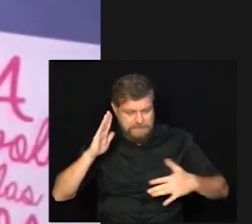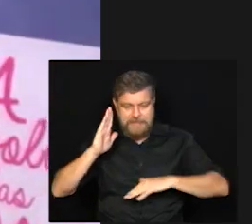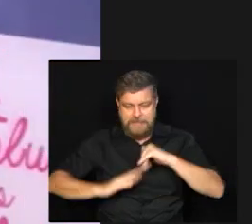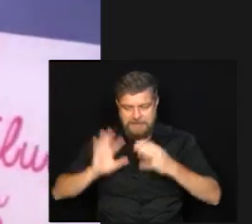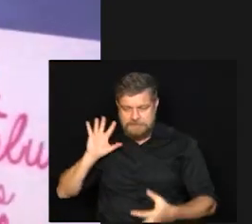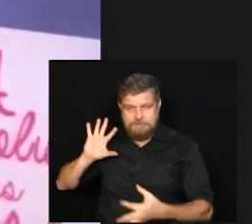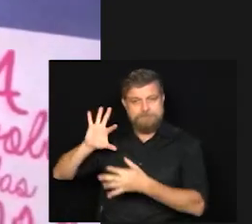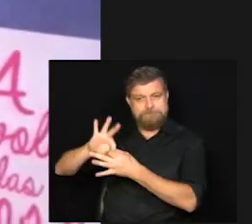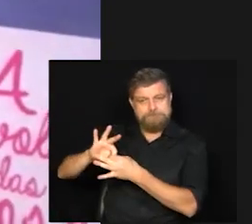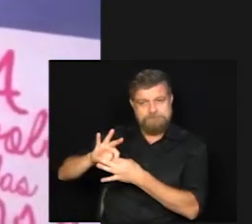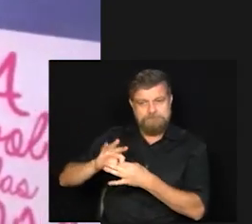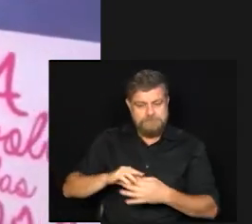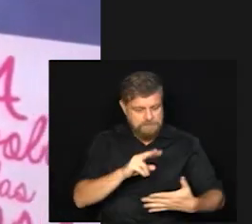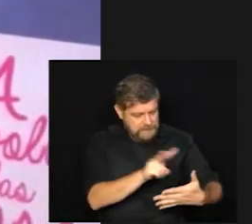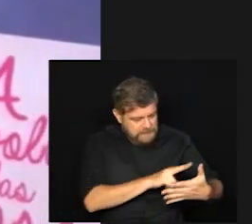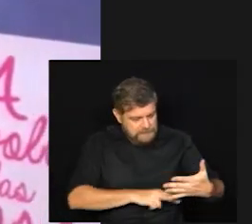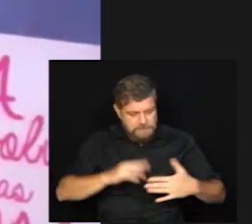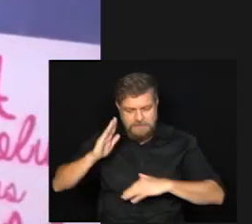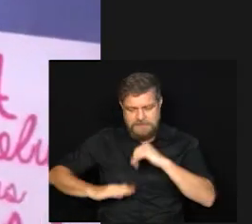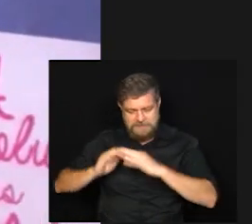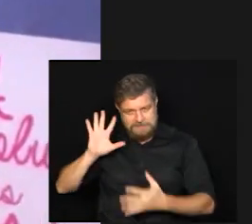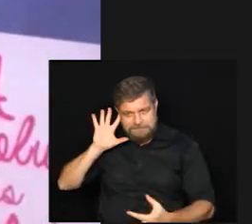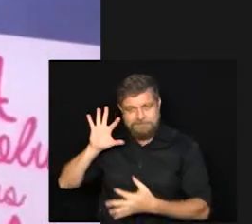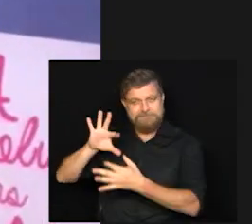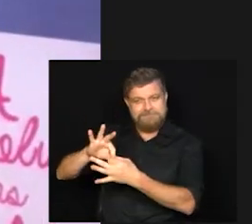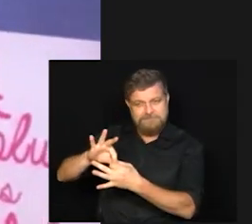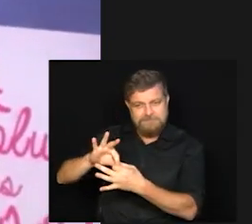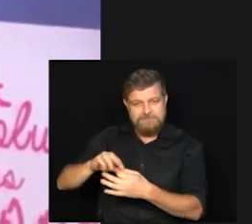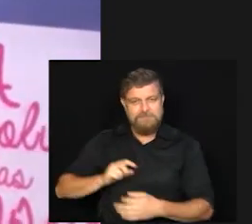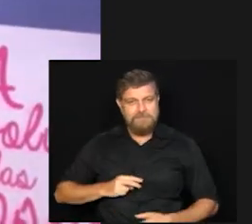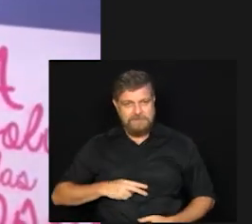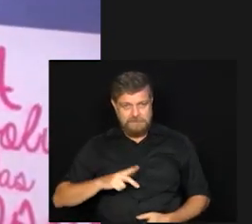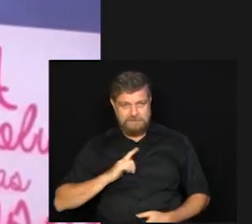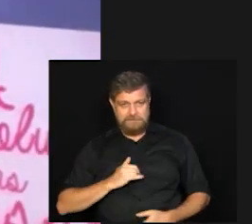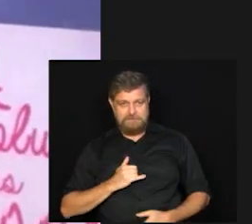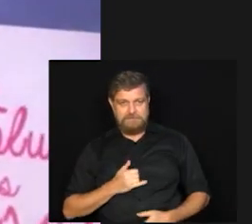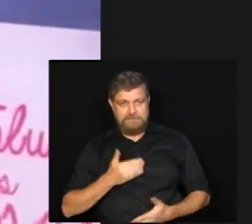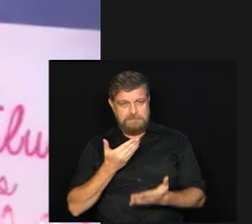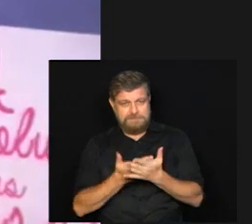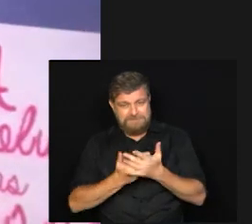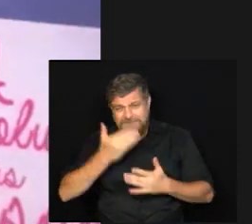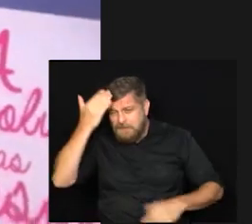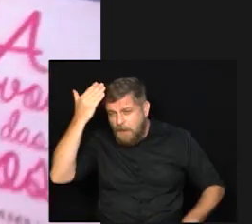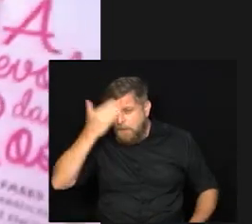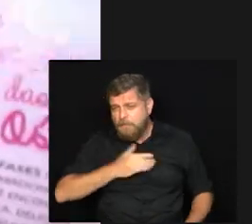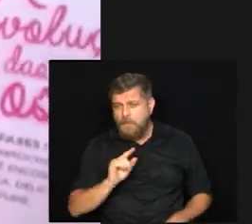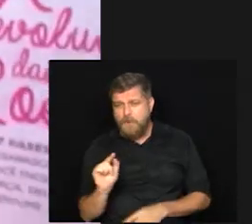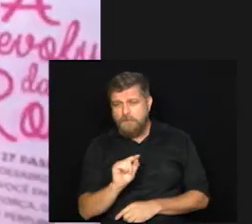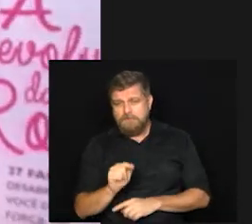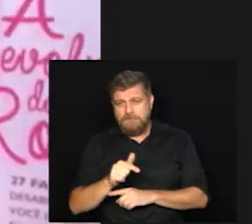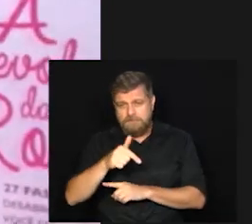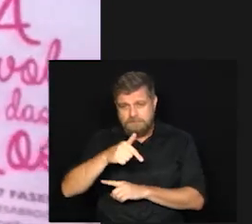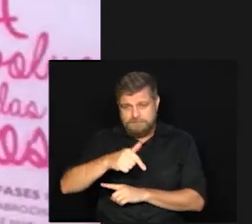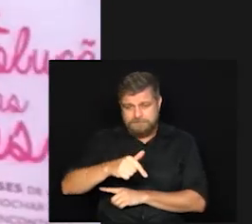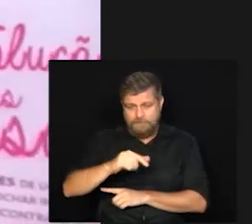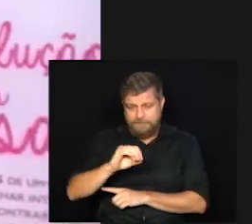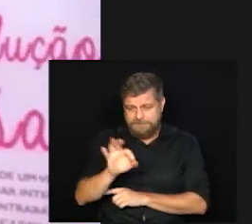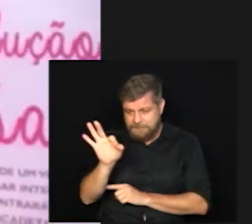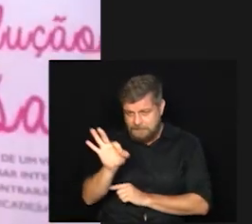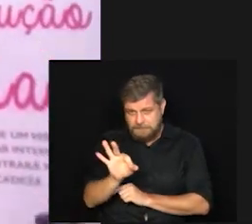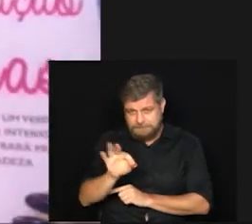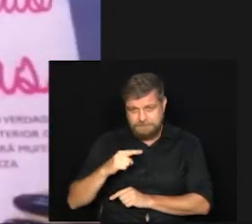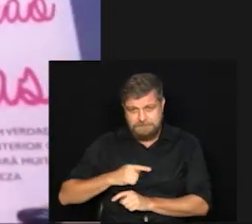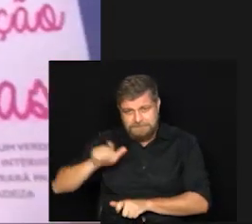e prática. Porque eu não sei se vocês sabem, mas tem um estudo que comprova que 70%